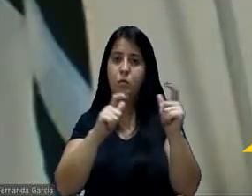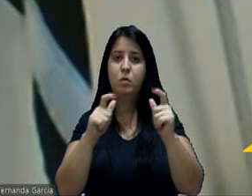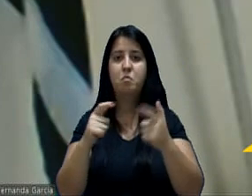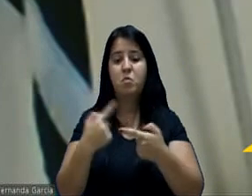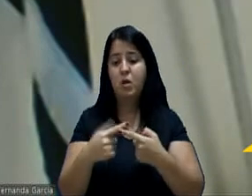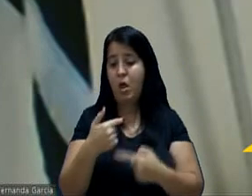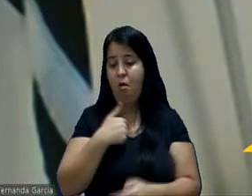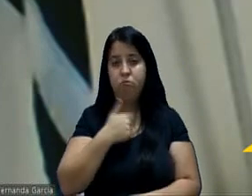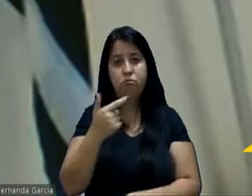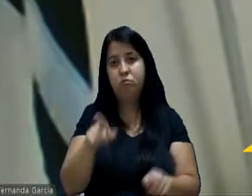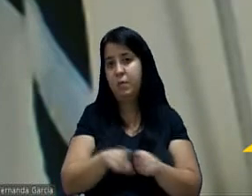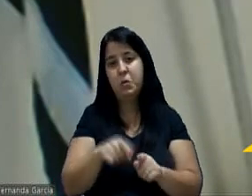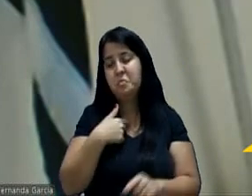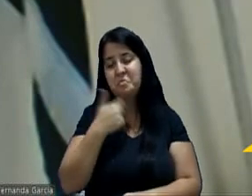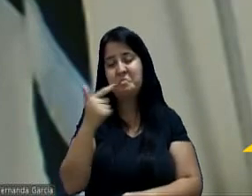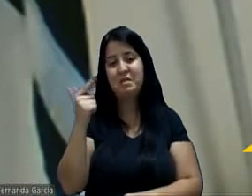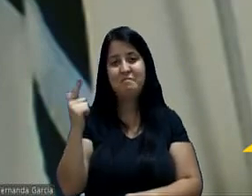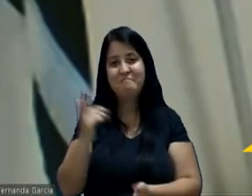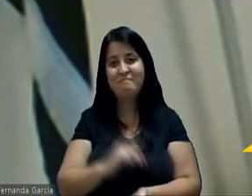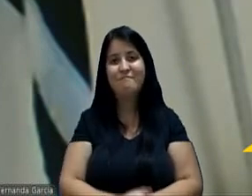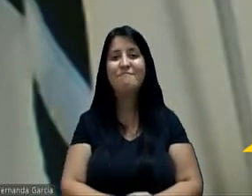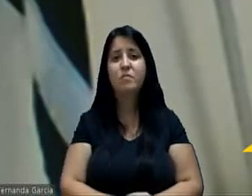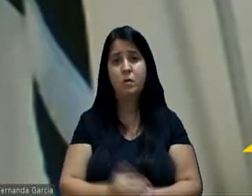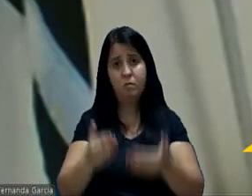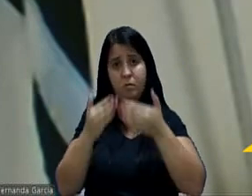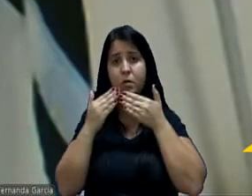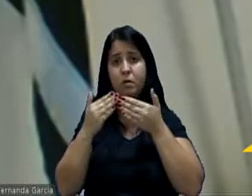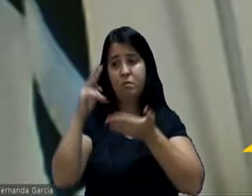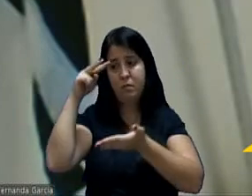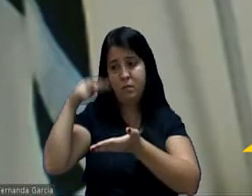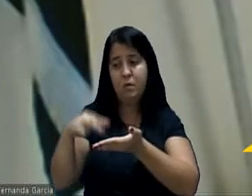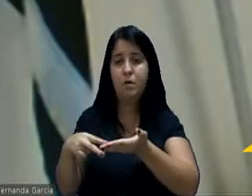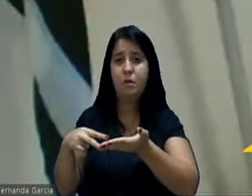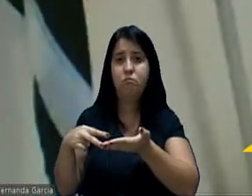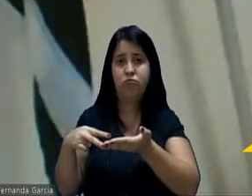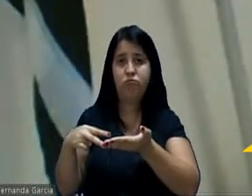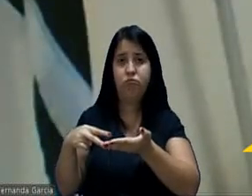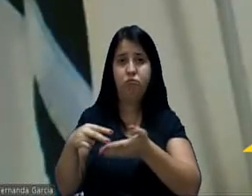ela em mãos. Né? Então, se puder fazer a leitura.